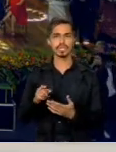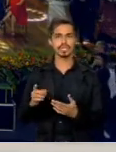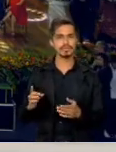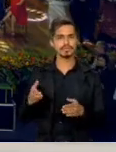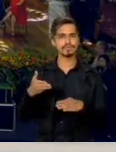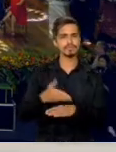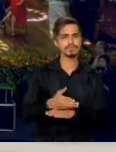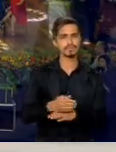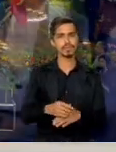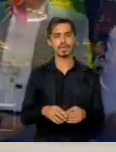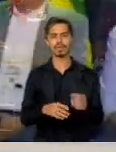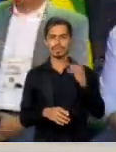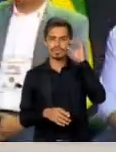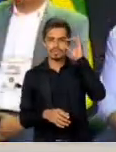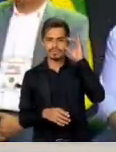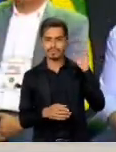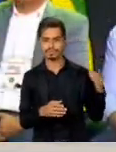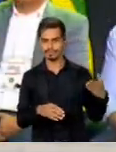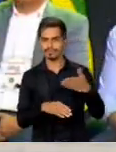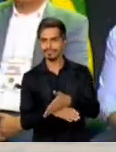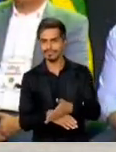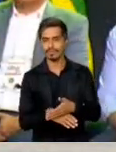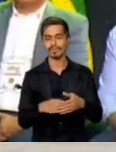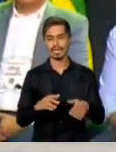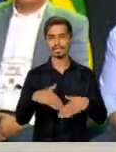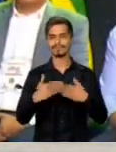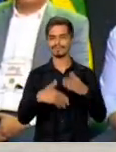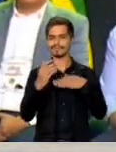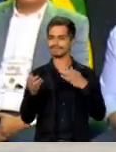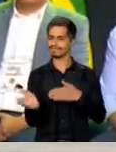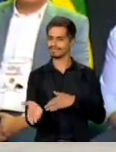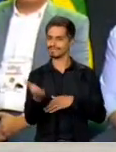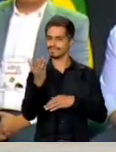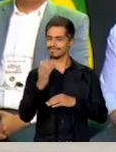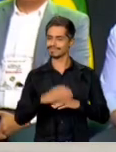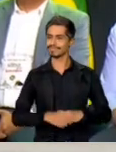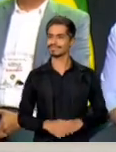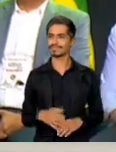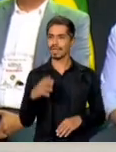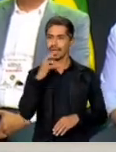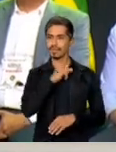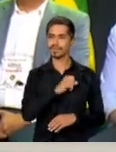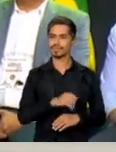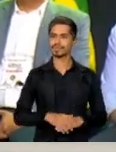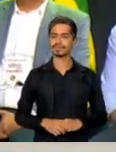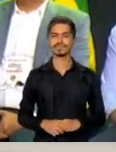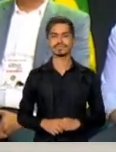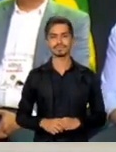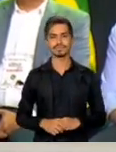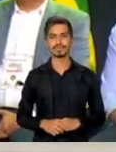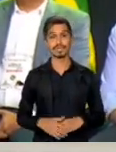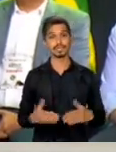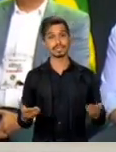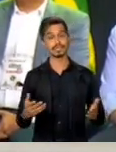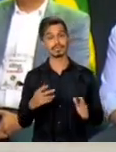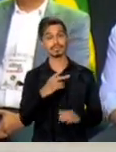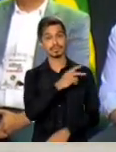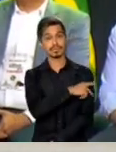já criticando o governador Rafael Fontelli, já que eles falam que o Rafael Fontelli é um governador turista, porque viaja